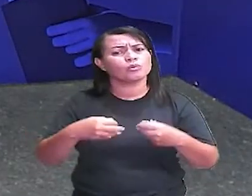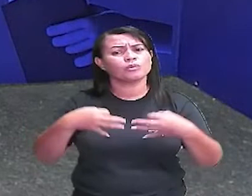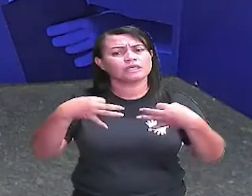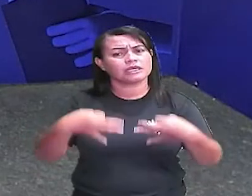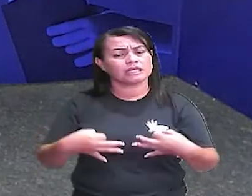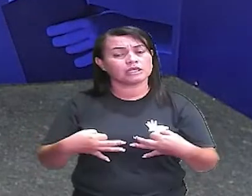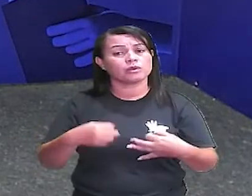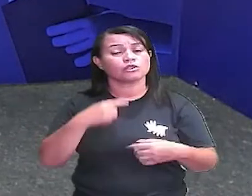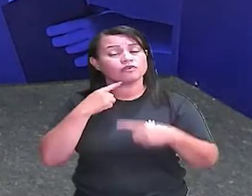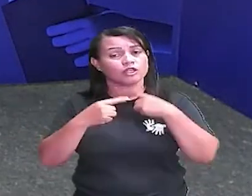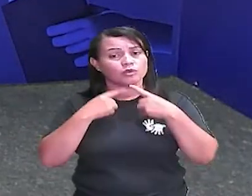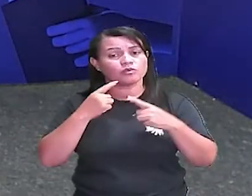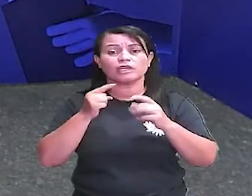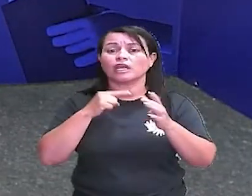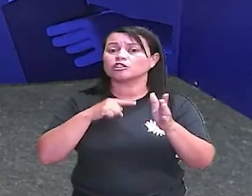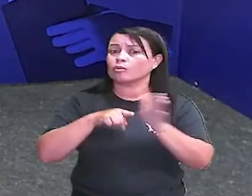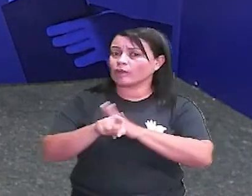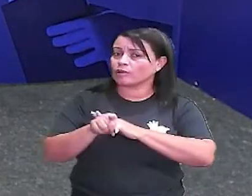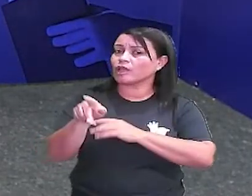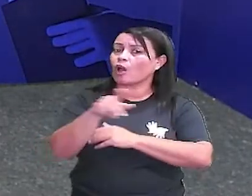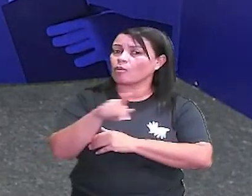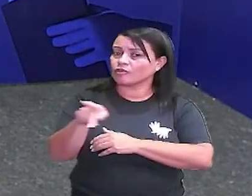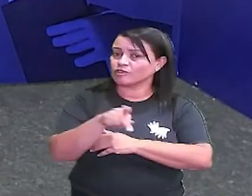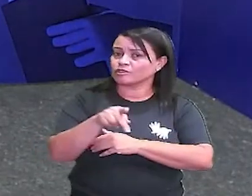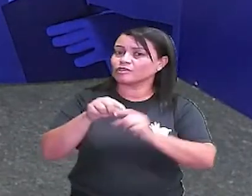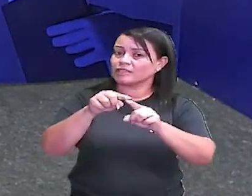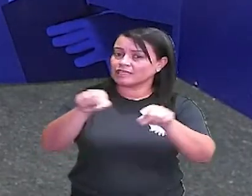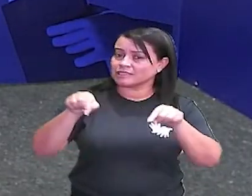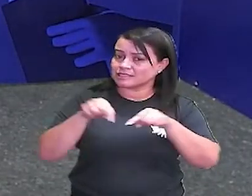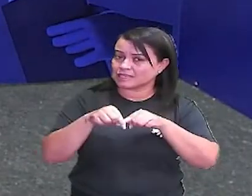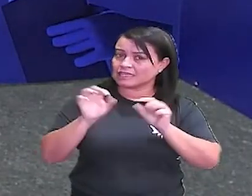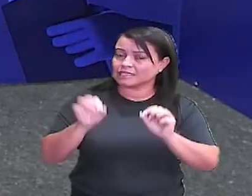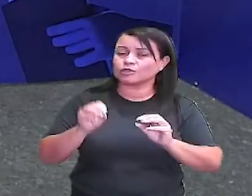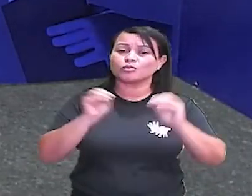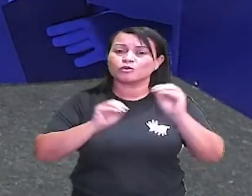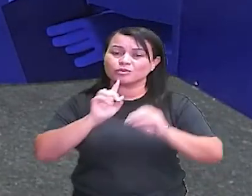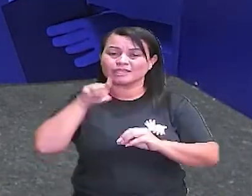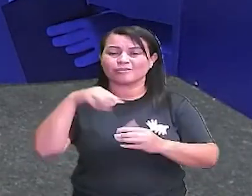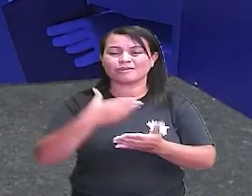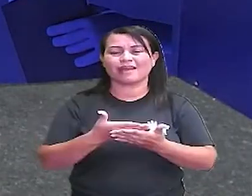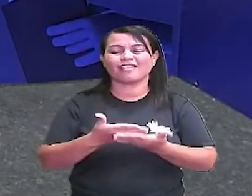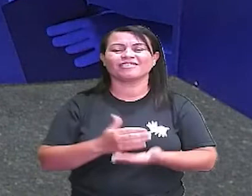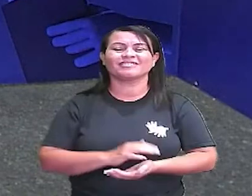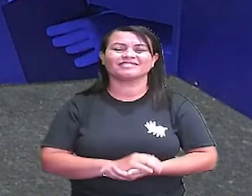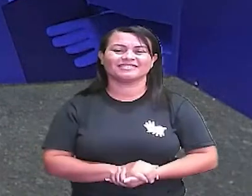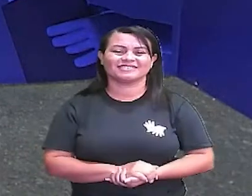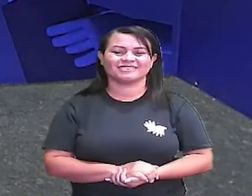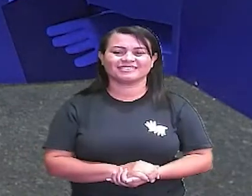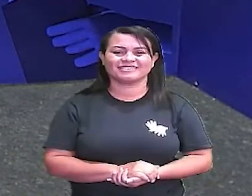Se tiver dúvidas, é só procurar o seu professor na sala de aula. Um beijo e até a próxima!